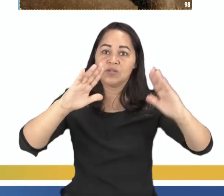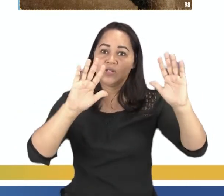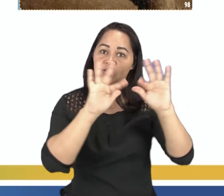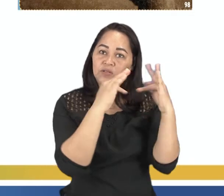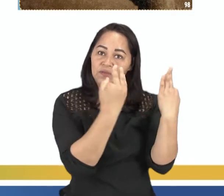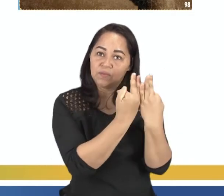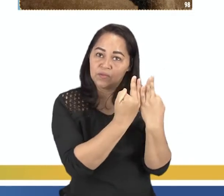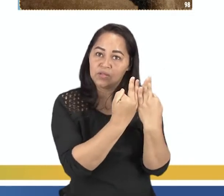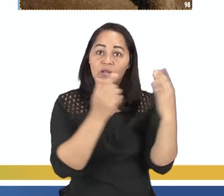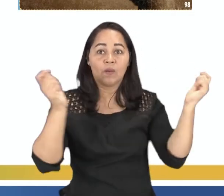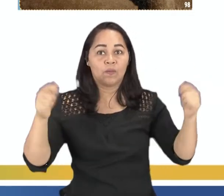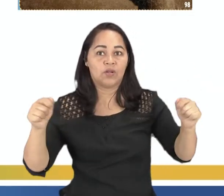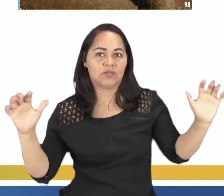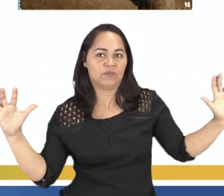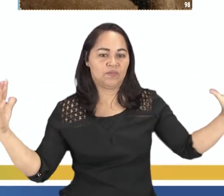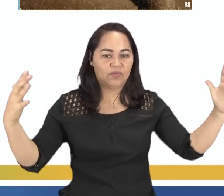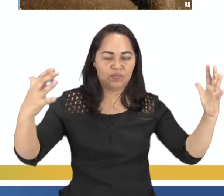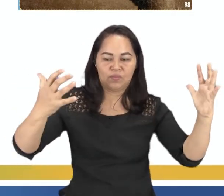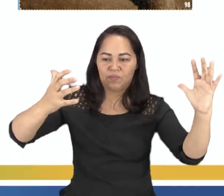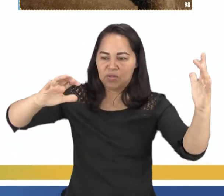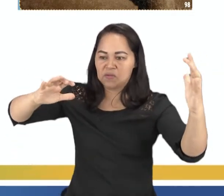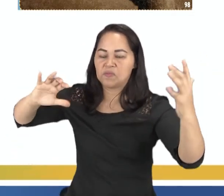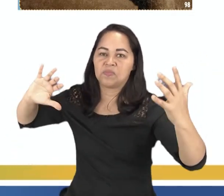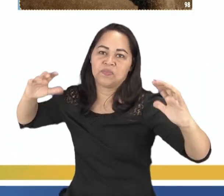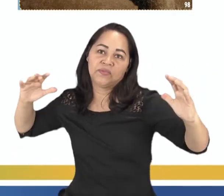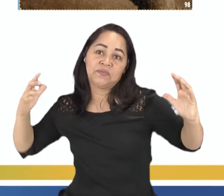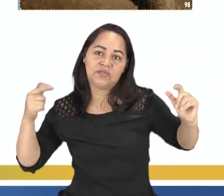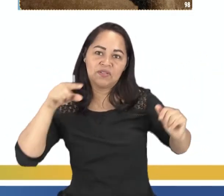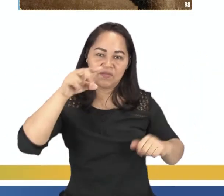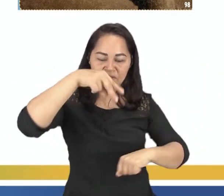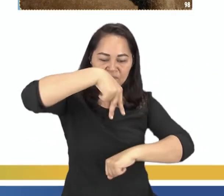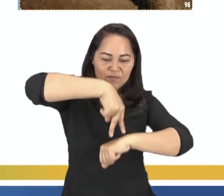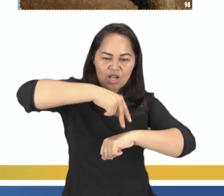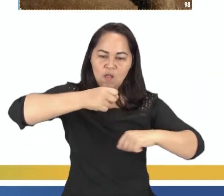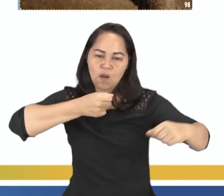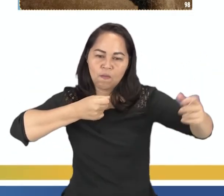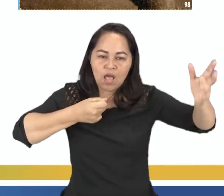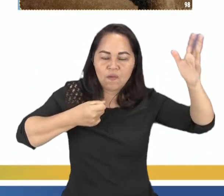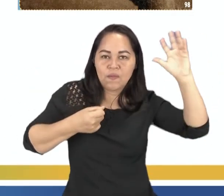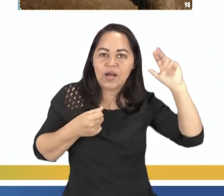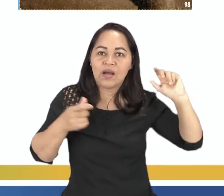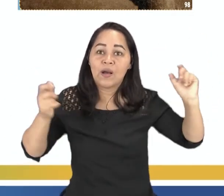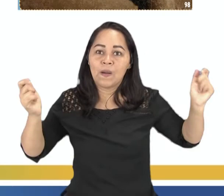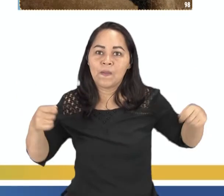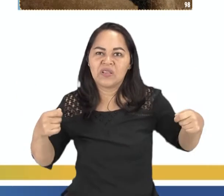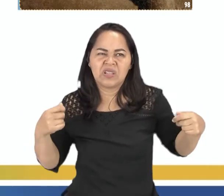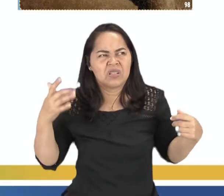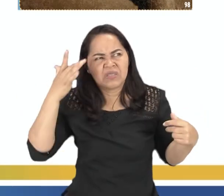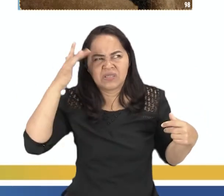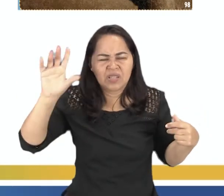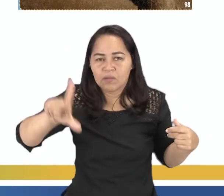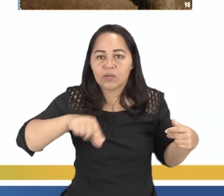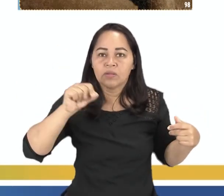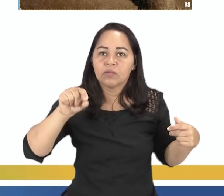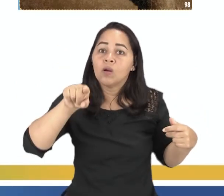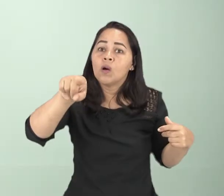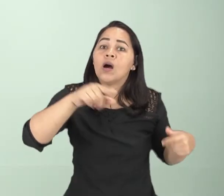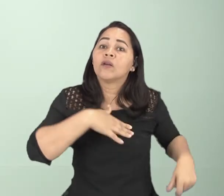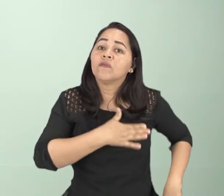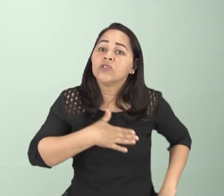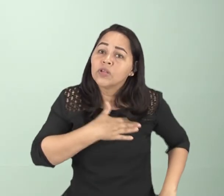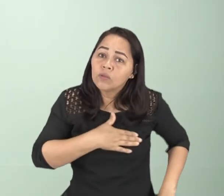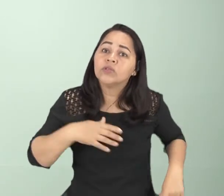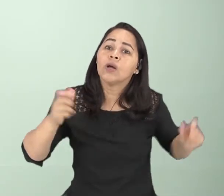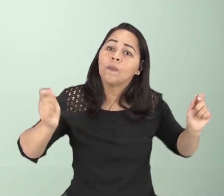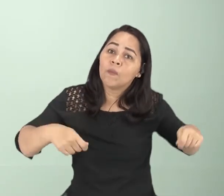em casa, como se fossem personagens do clipe imaginário, onde você é o protagonista. Ah, então qual é a música que eu nem sei qual é? Não. Coloque uma música que